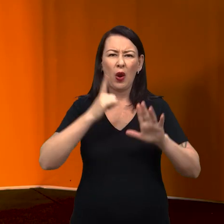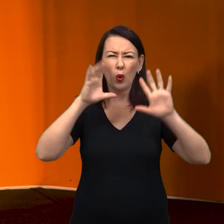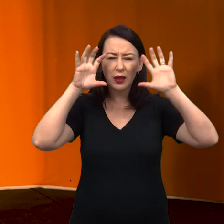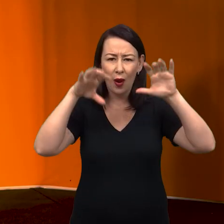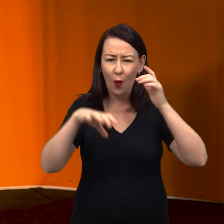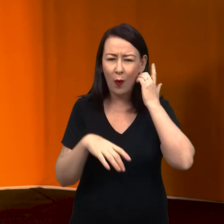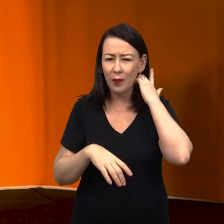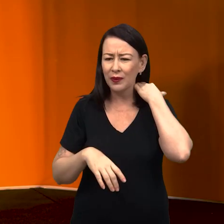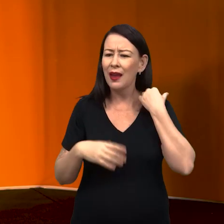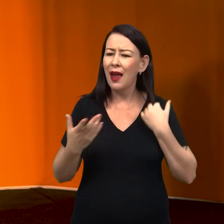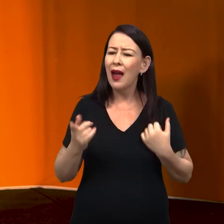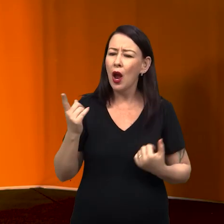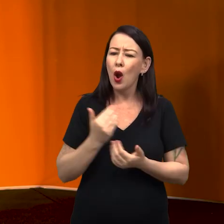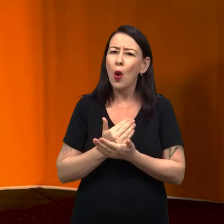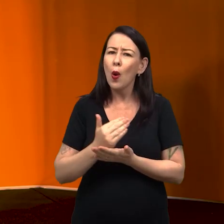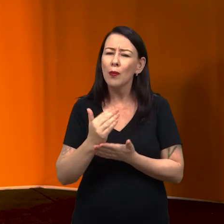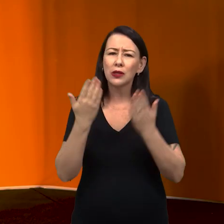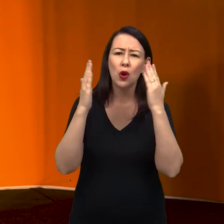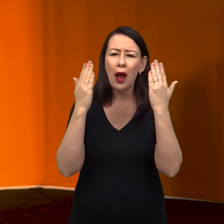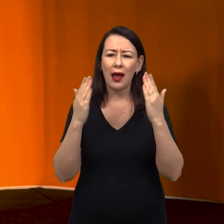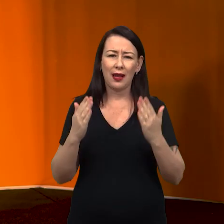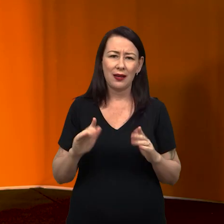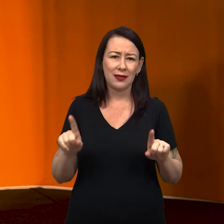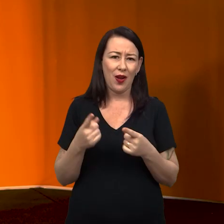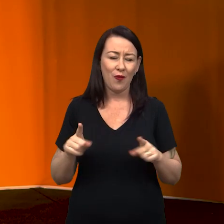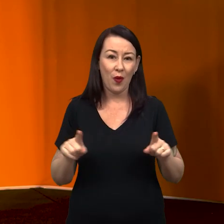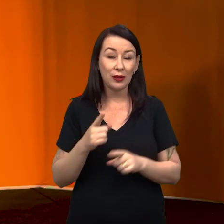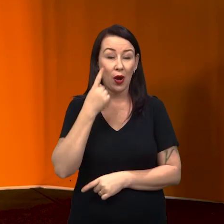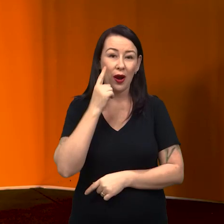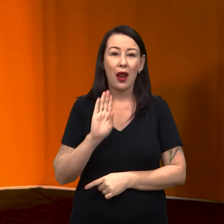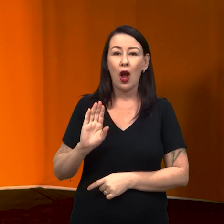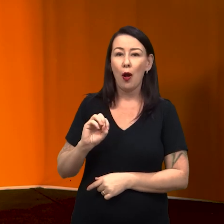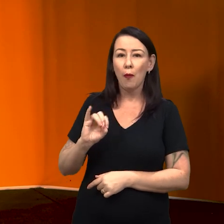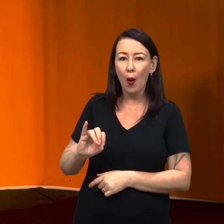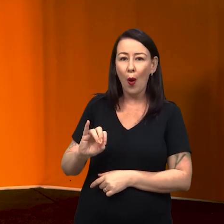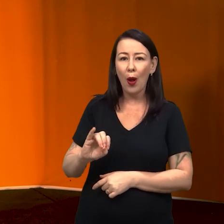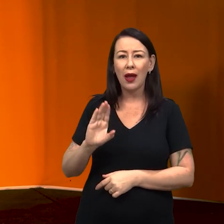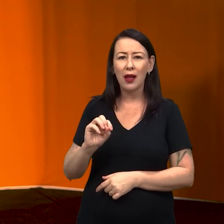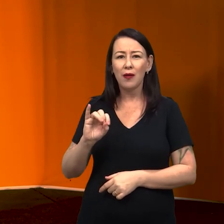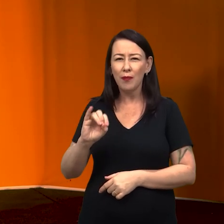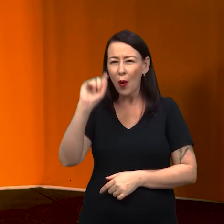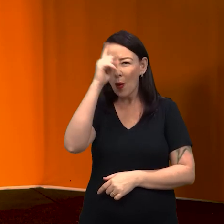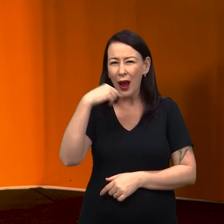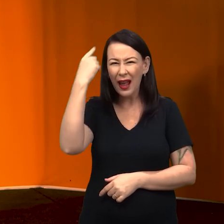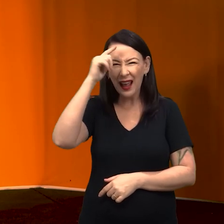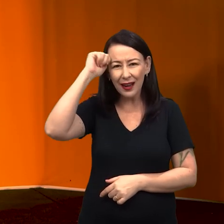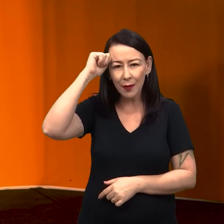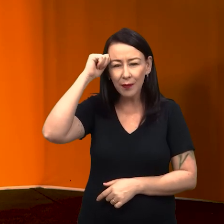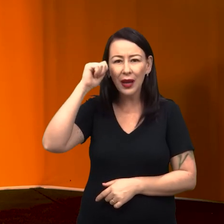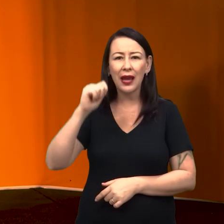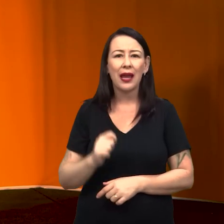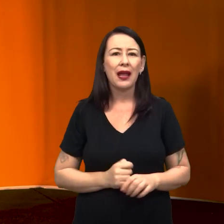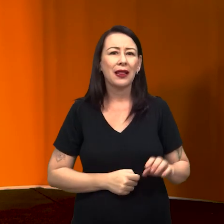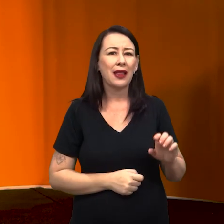a analisar realmente as músicas de ninar. Boi, boi da cara preta, que pega, bicho